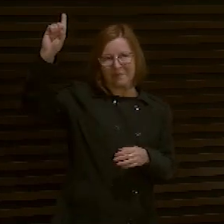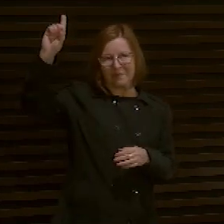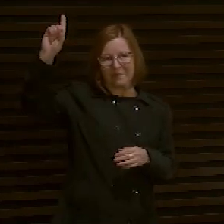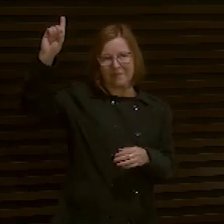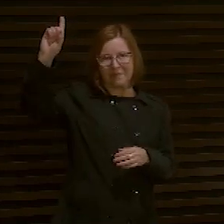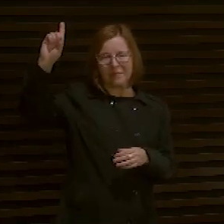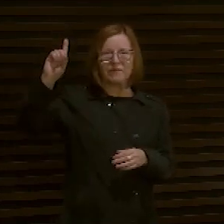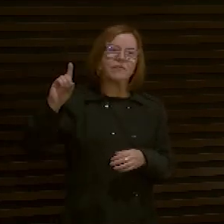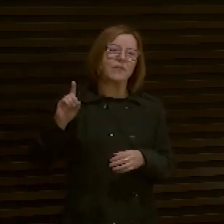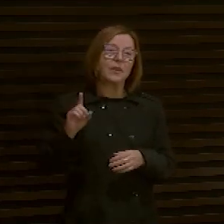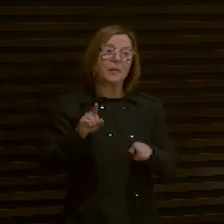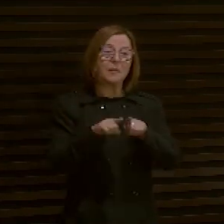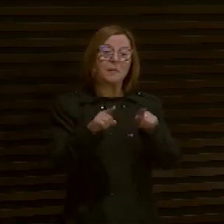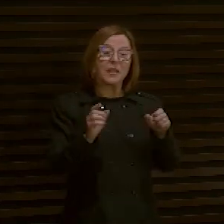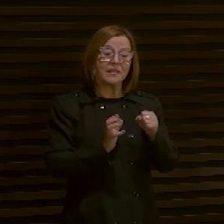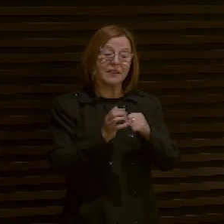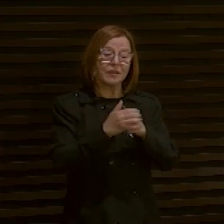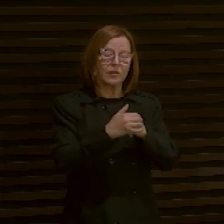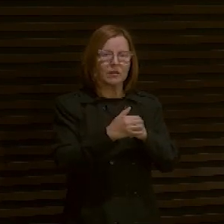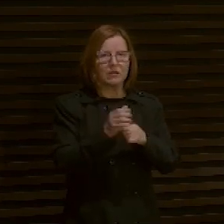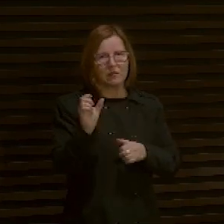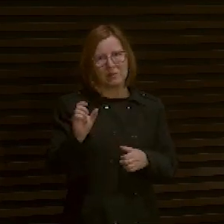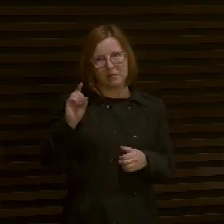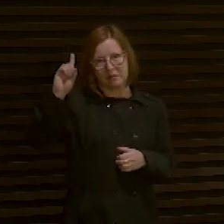E nós escondemos a palavra de Deus.